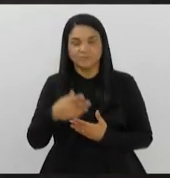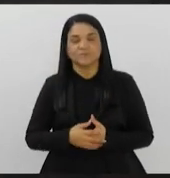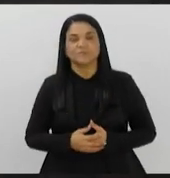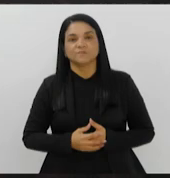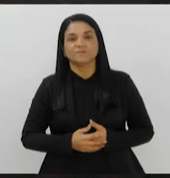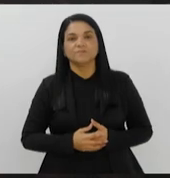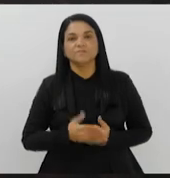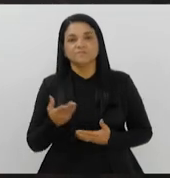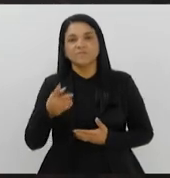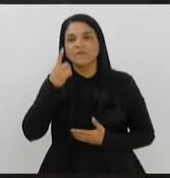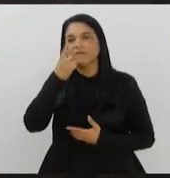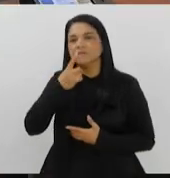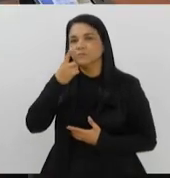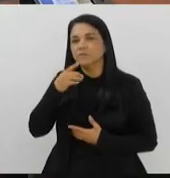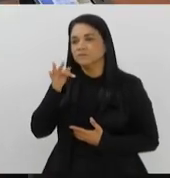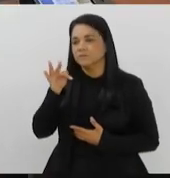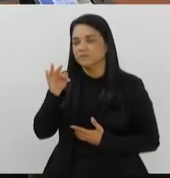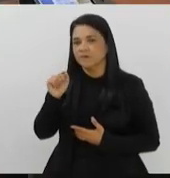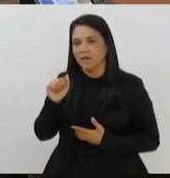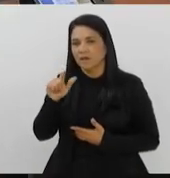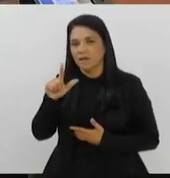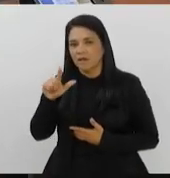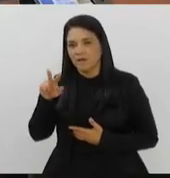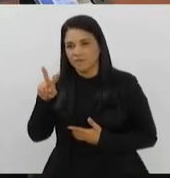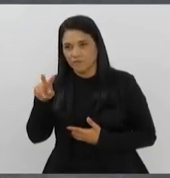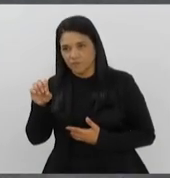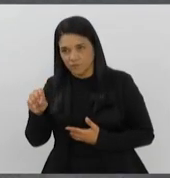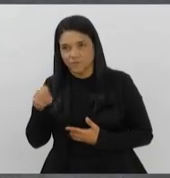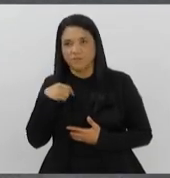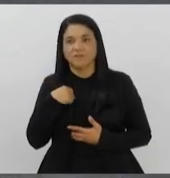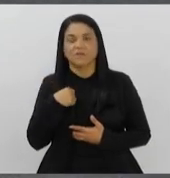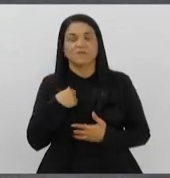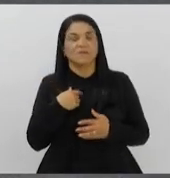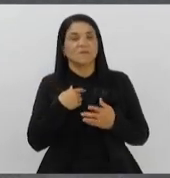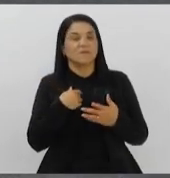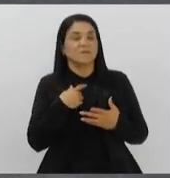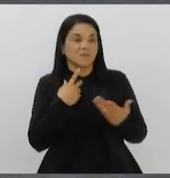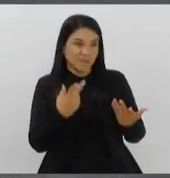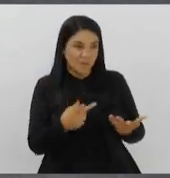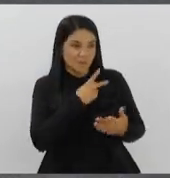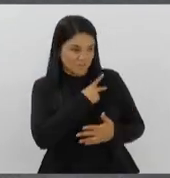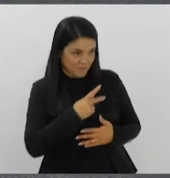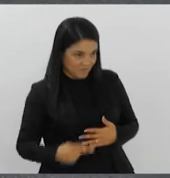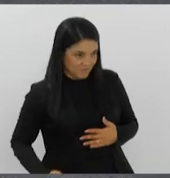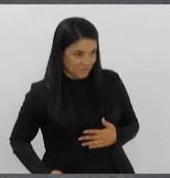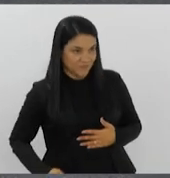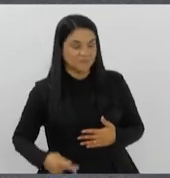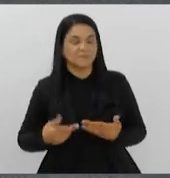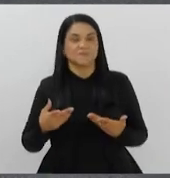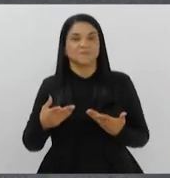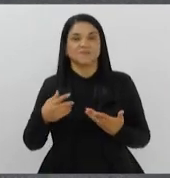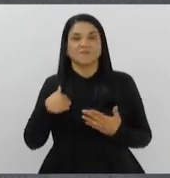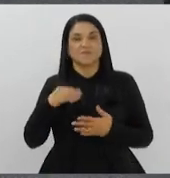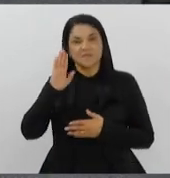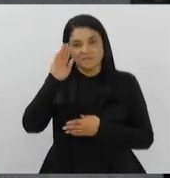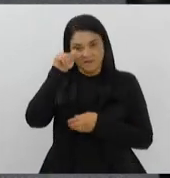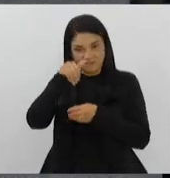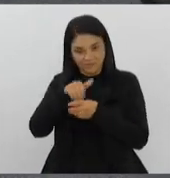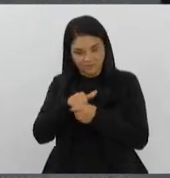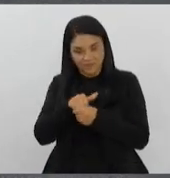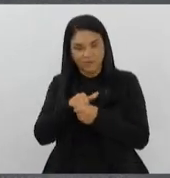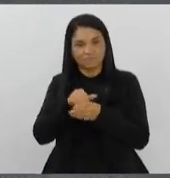Serafini, quer falar tema? Presidente, só como vários deputados se manifestaram após a minha declaração de voto, só queria